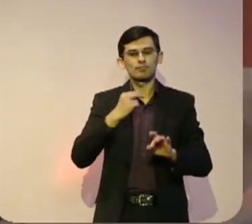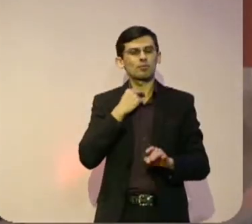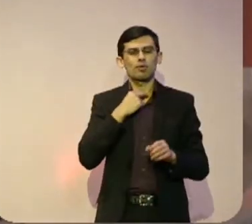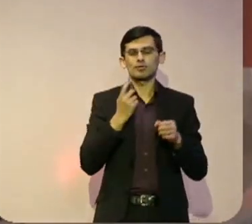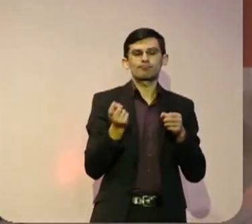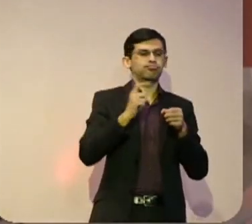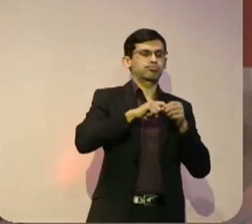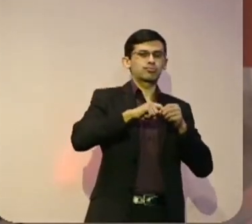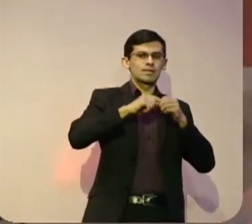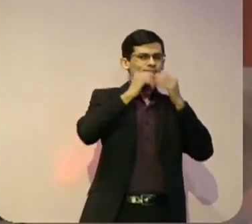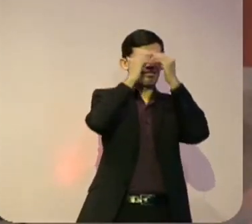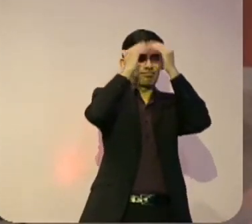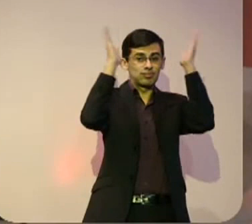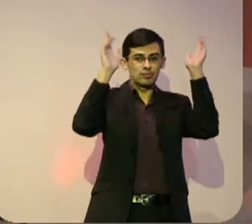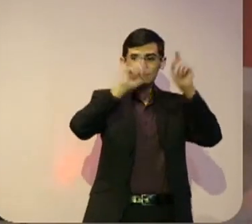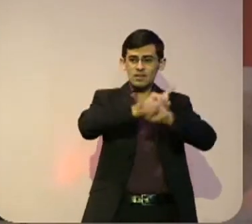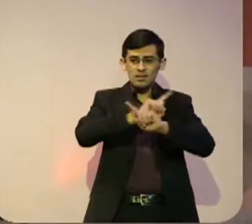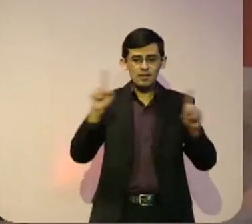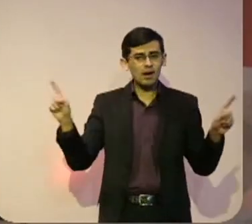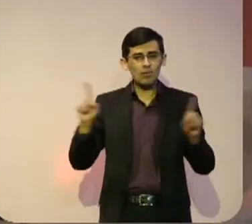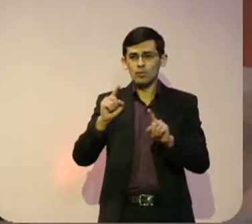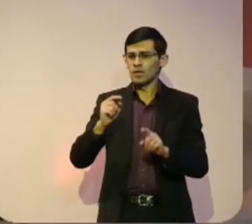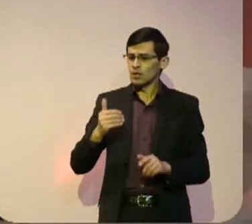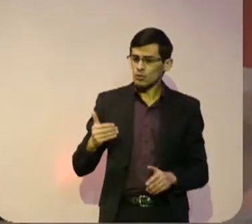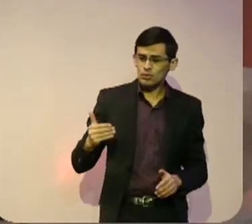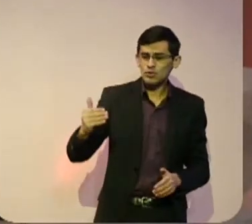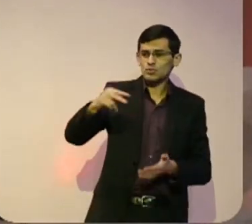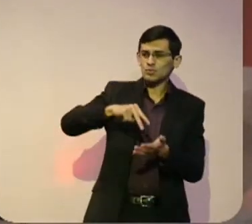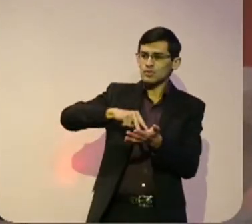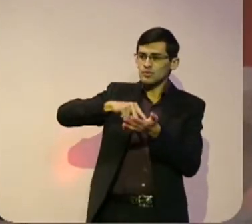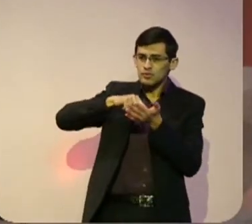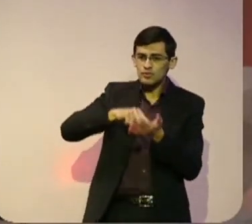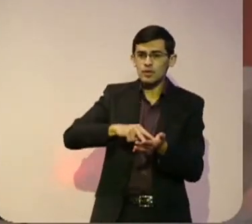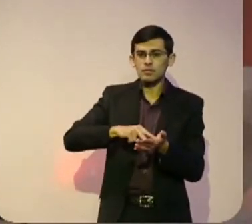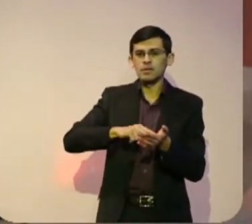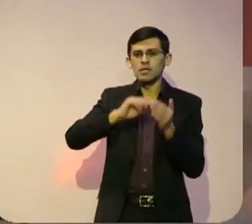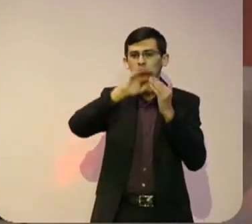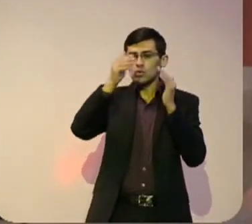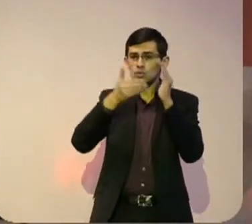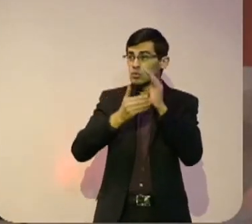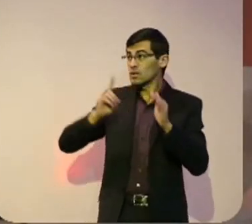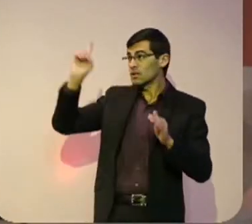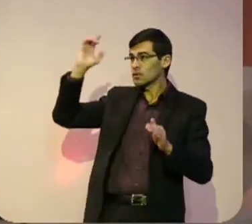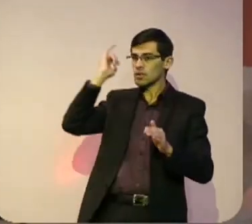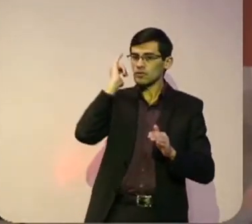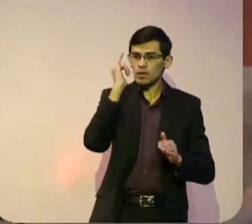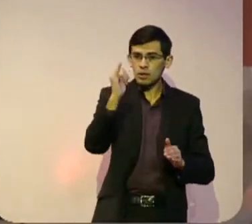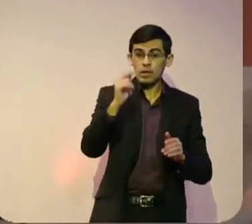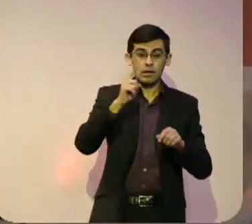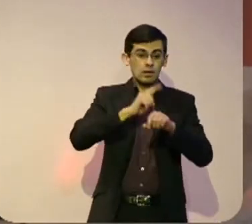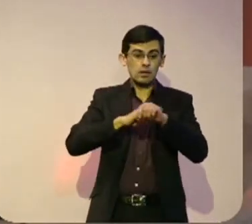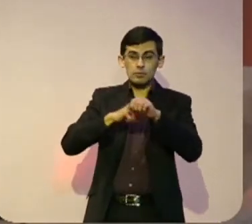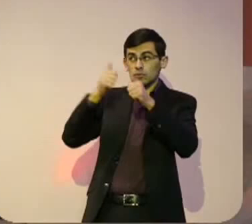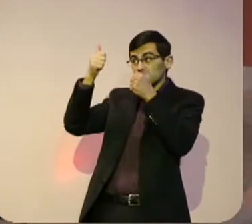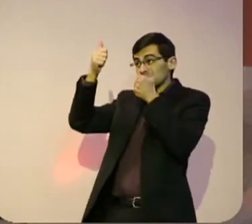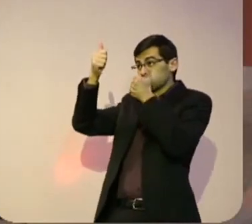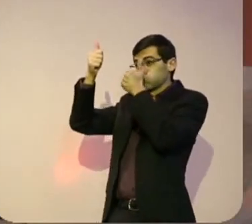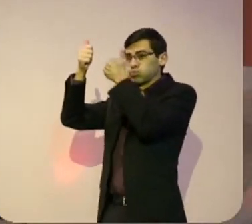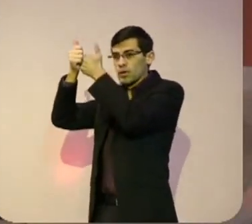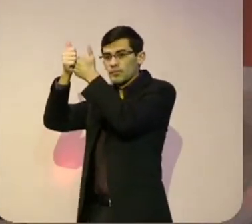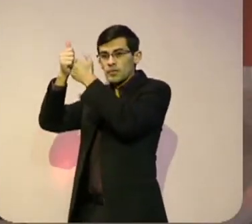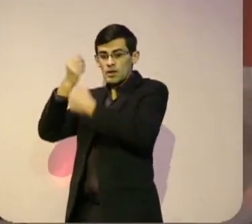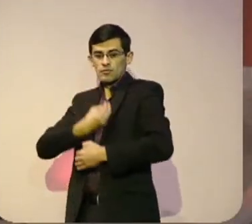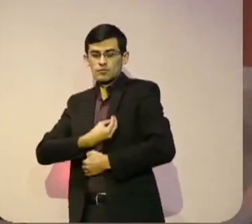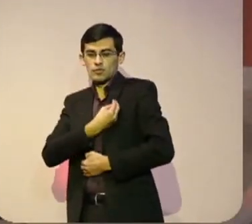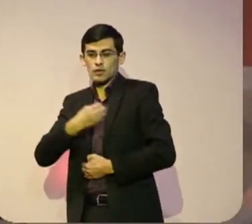volta atrás, não abra mão daquilo que Deus já fez, já falou. Esse é tempo de se aproximar de Deus, é tempo de viver